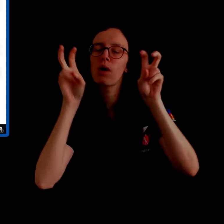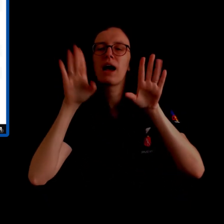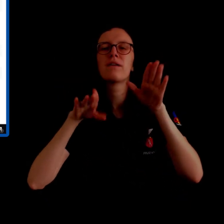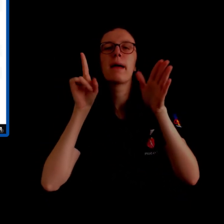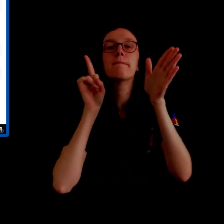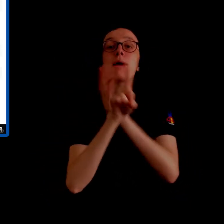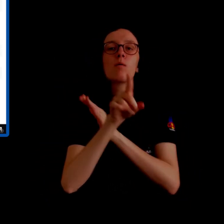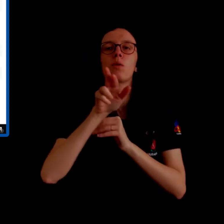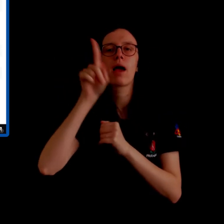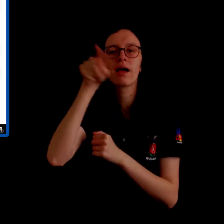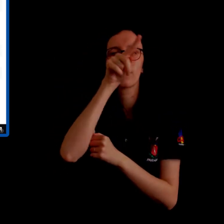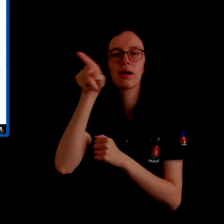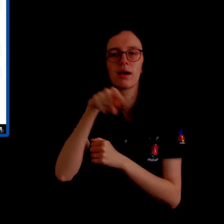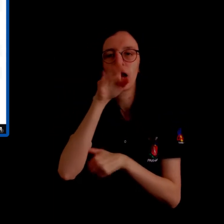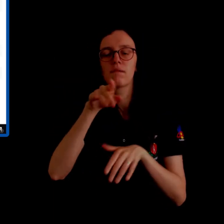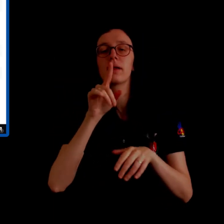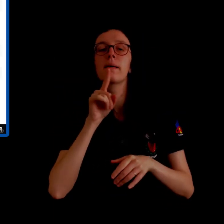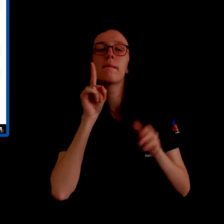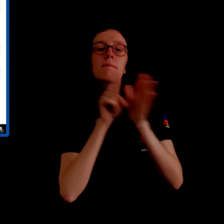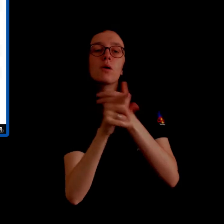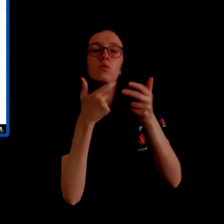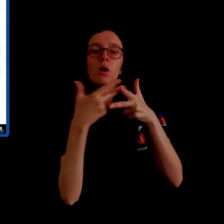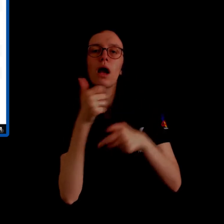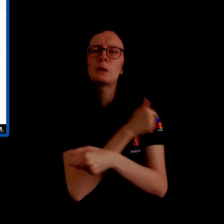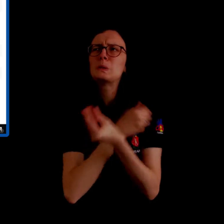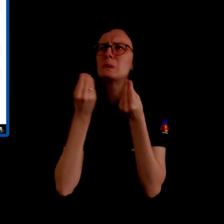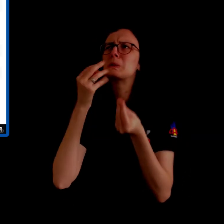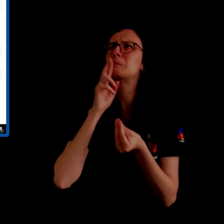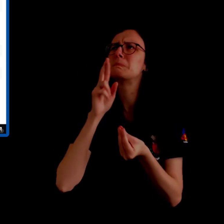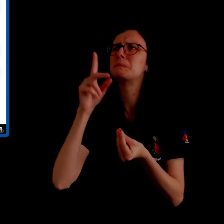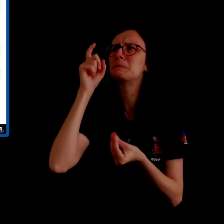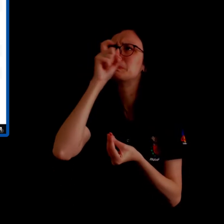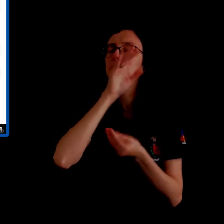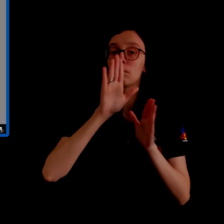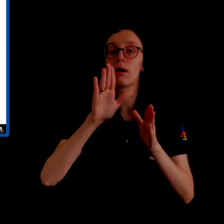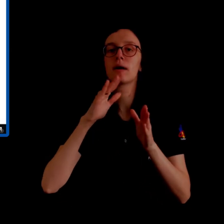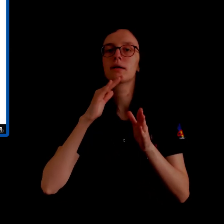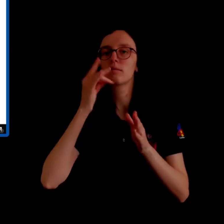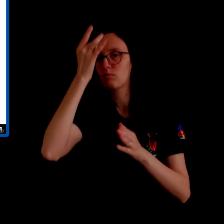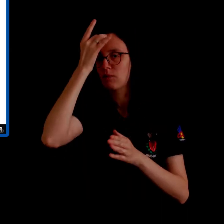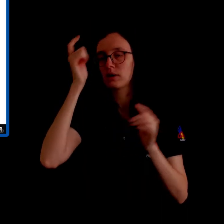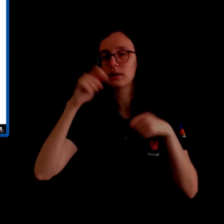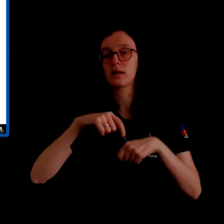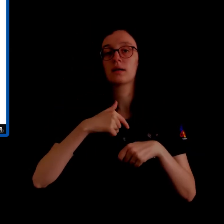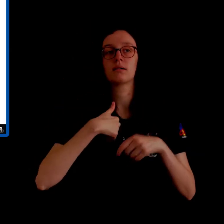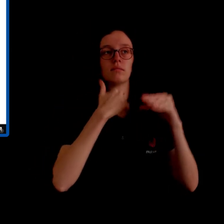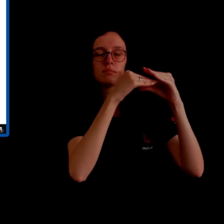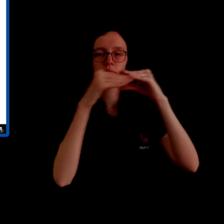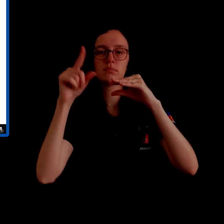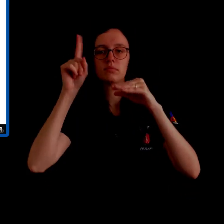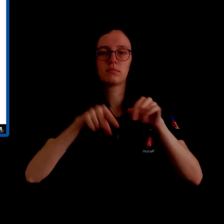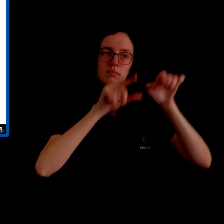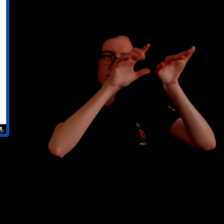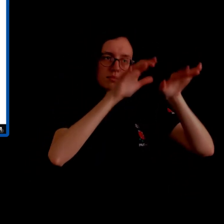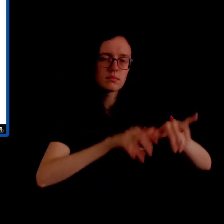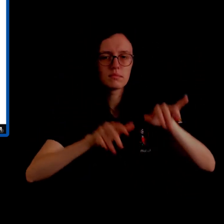Ou no texto que você está cobrando. Isso nos nossos formulários que nós enviamos enquanto